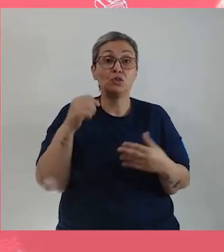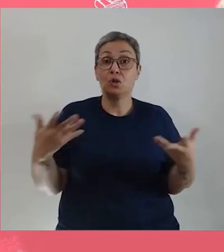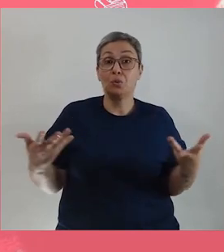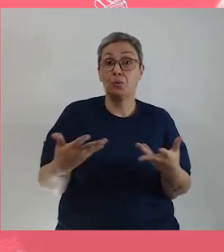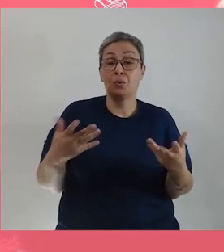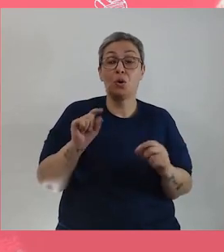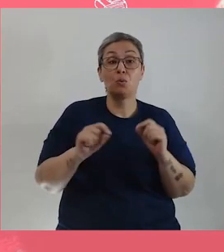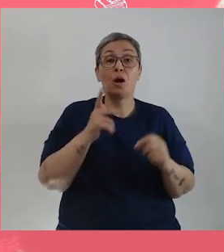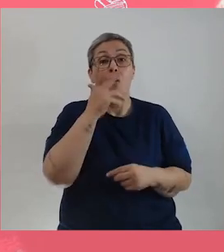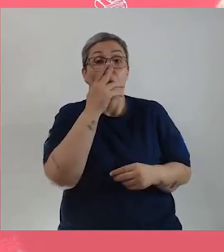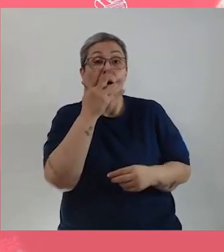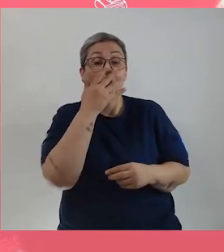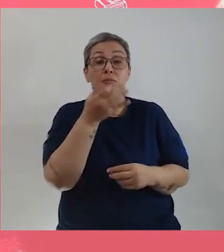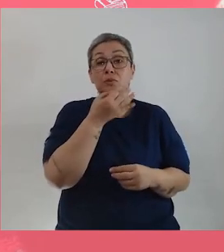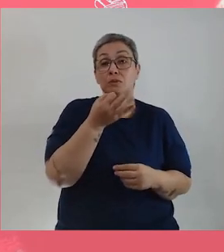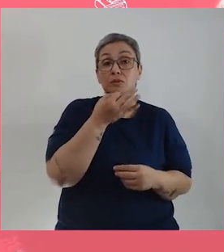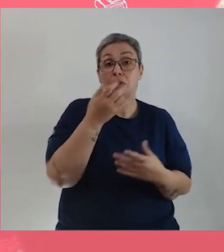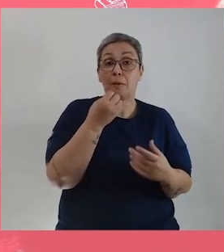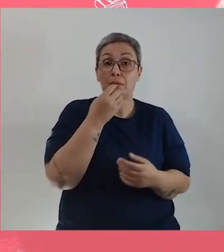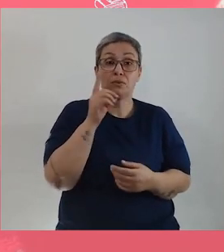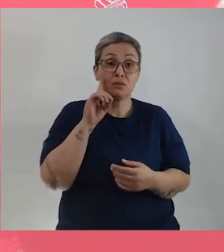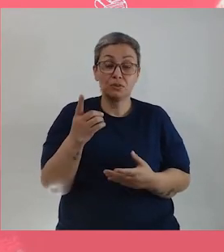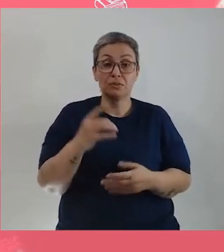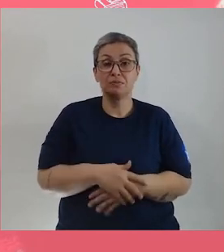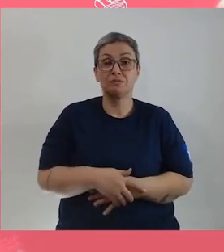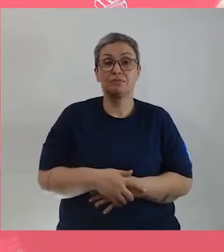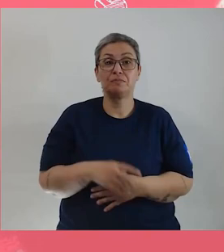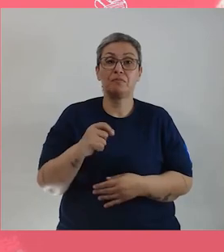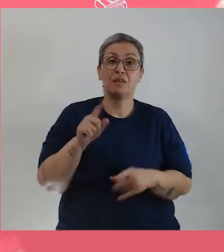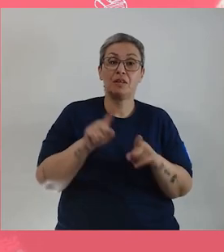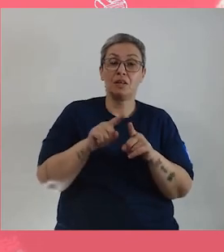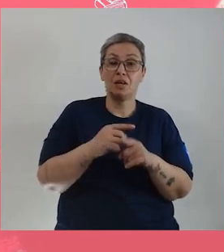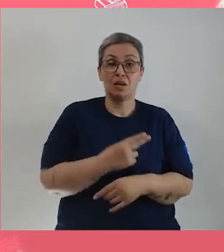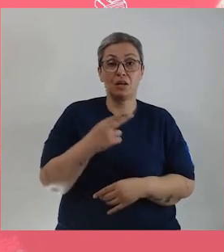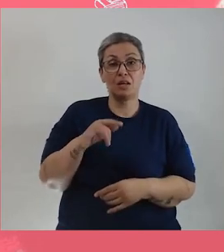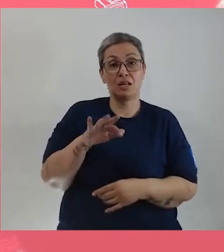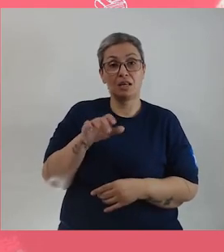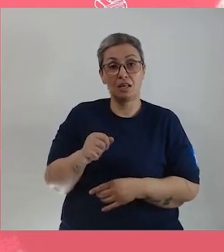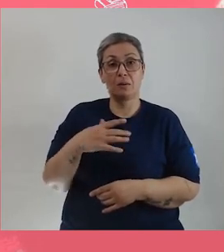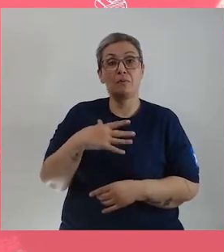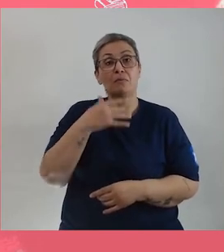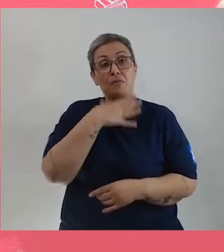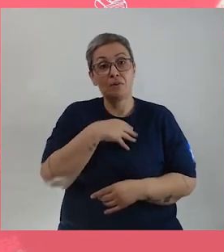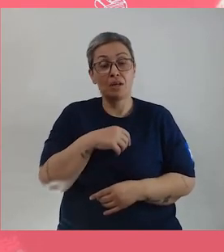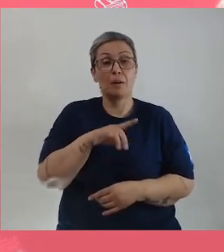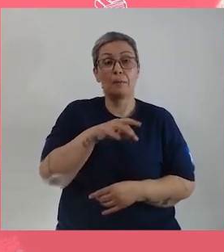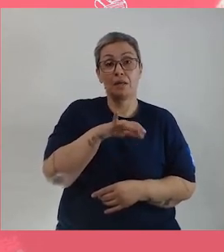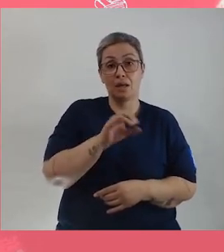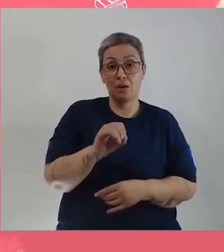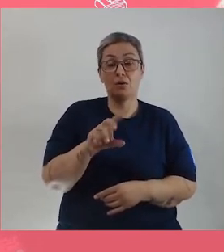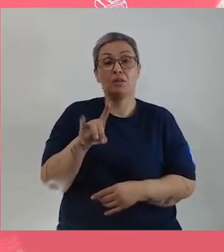de hoje, o que ela acha. Bom dia! Bom dia, Patrícia. Meu nome é Yara, eu sou mãe do Miguel e do